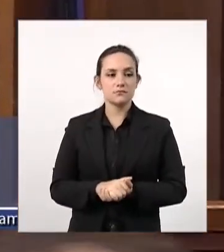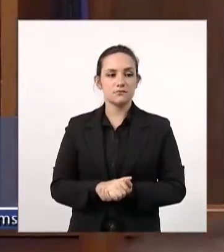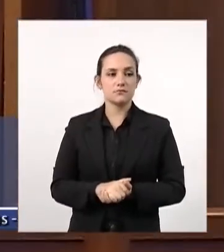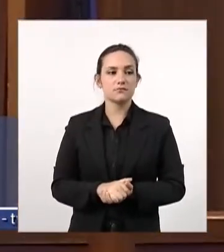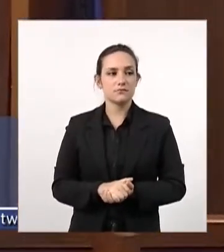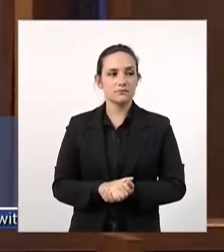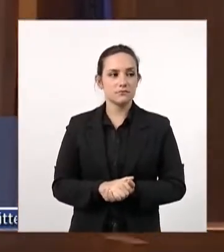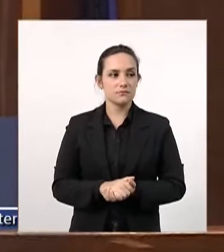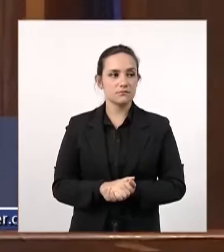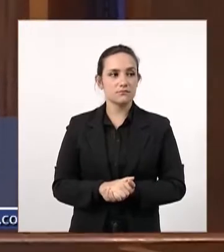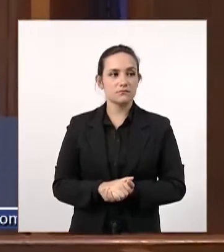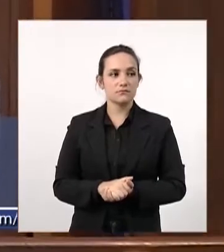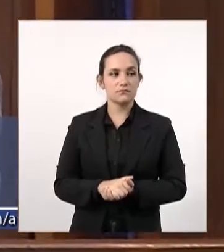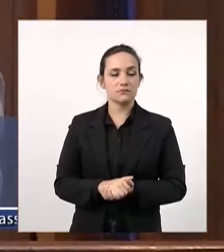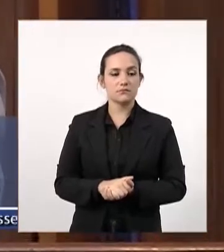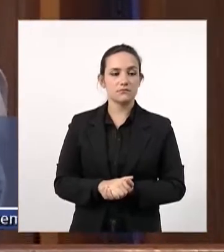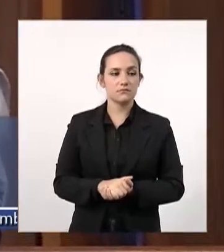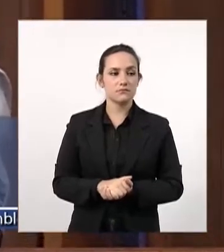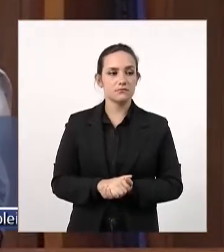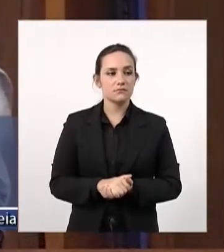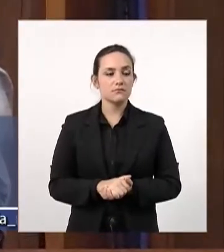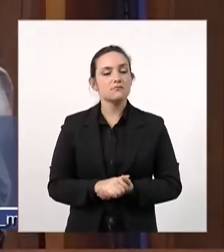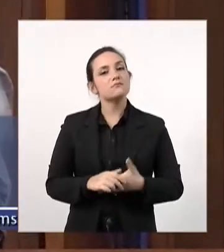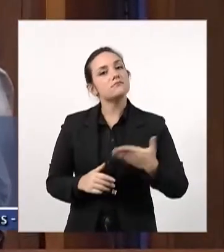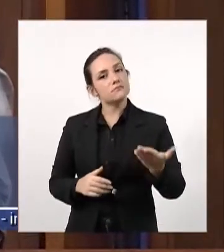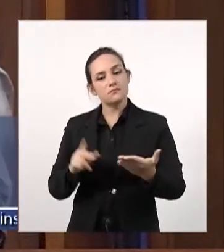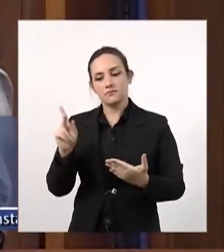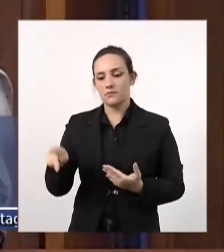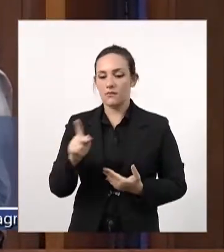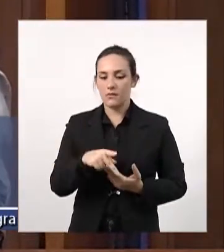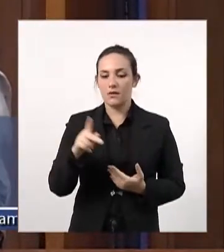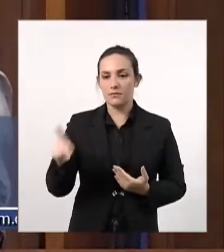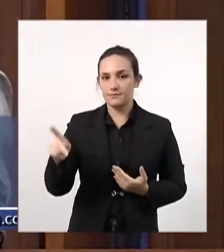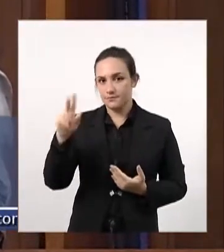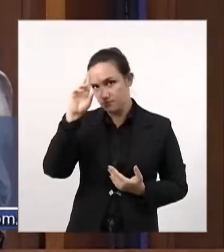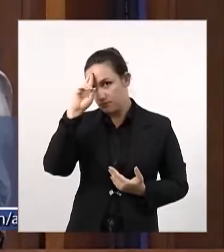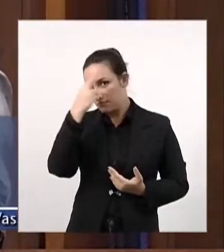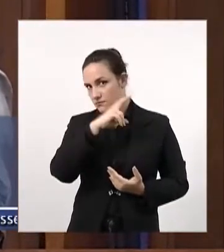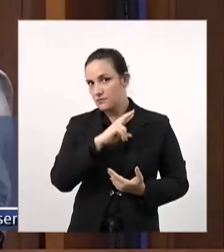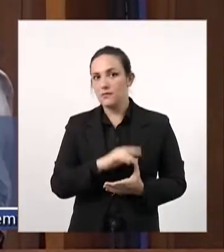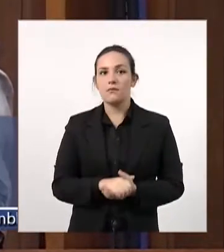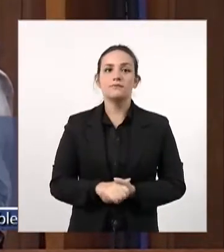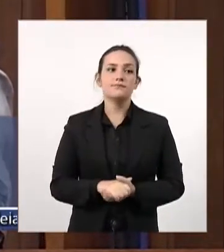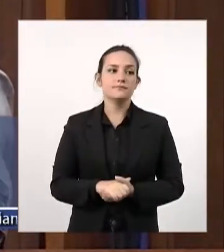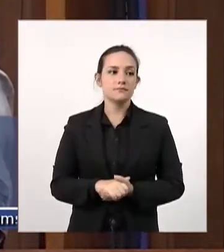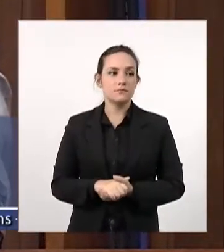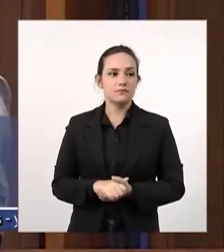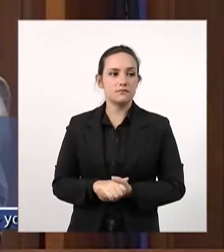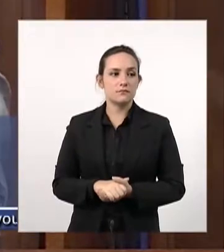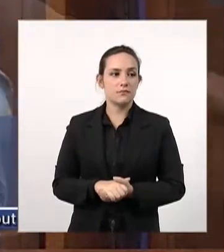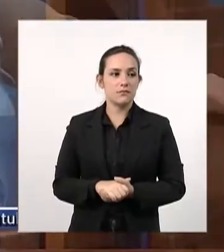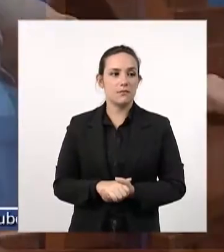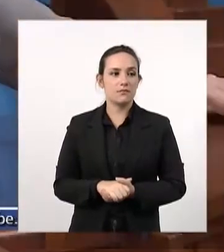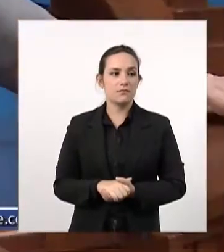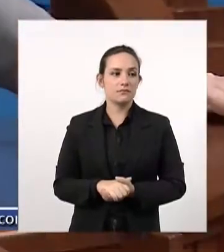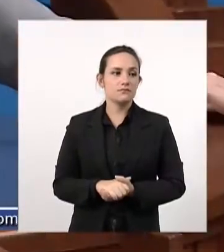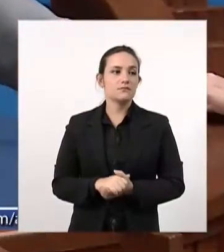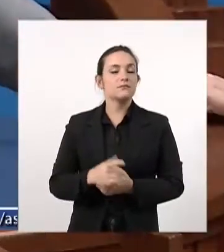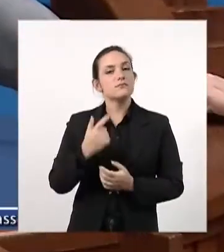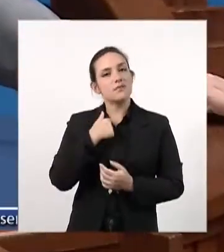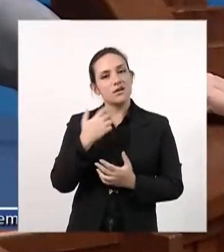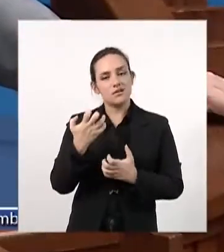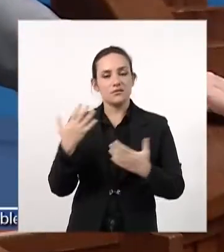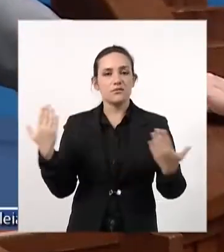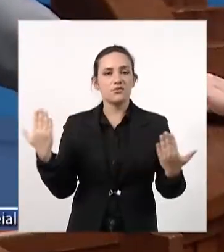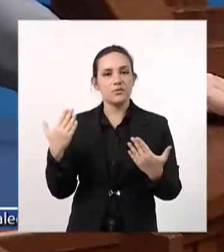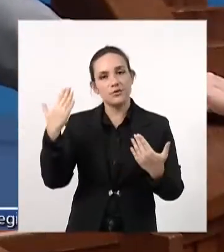dirigir, meu caro deputado professor Rinaldo, uma mensagem de